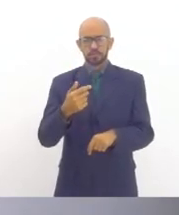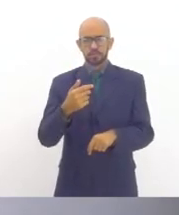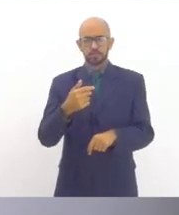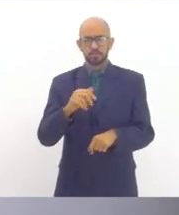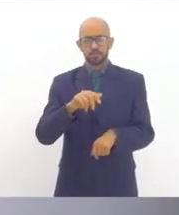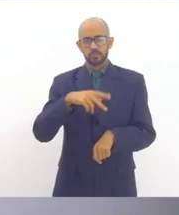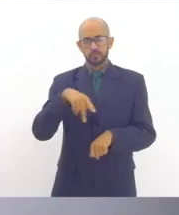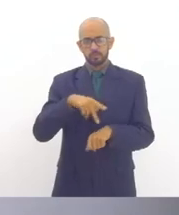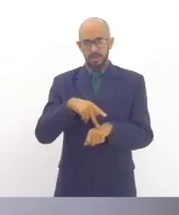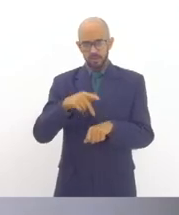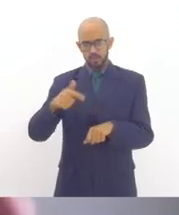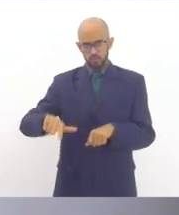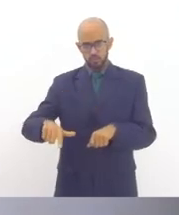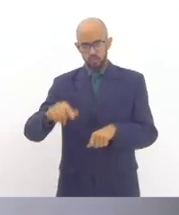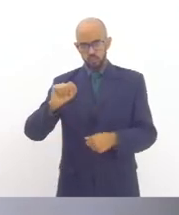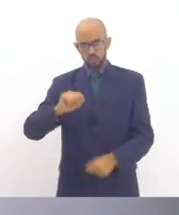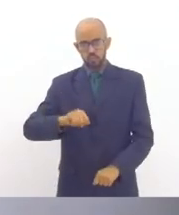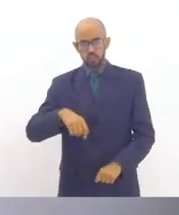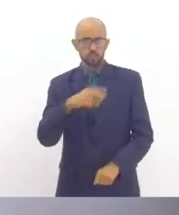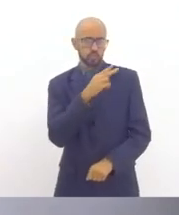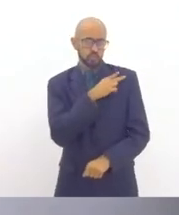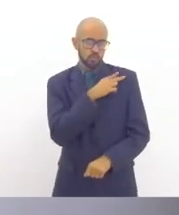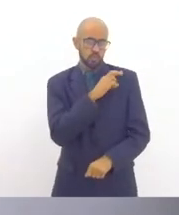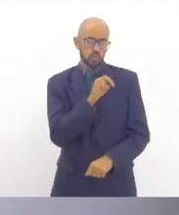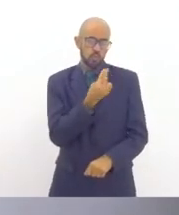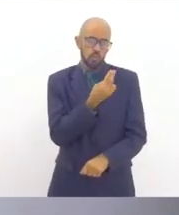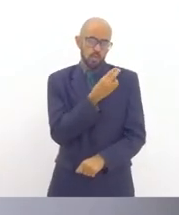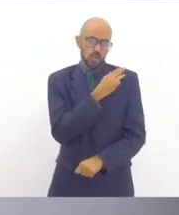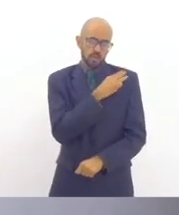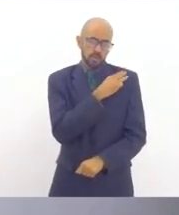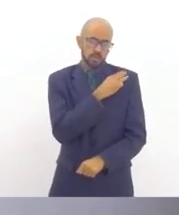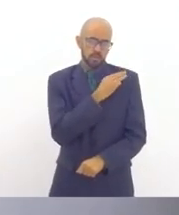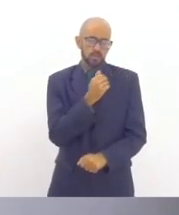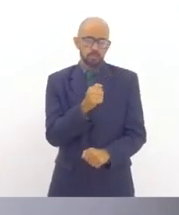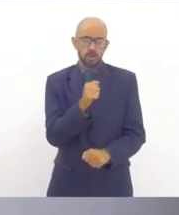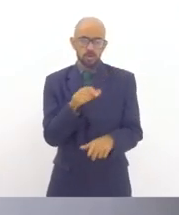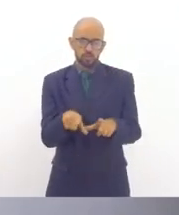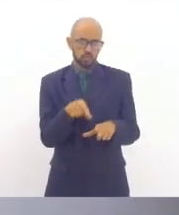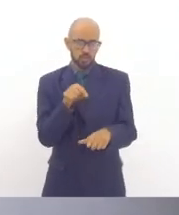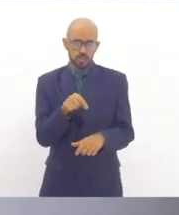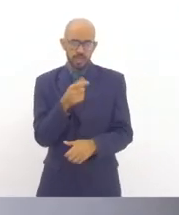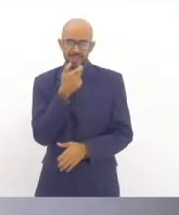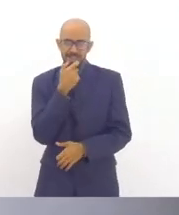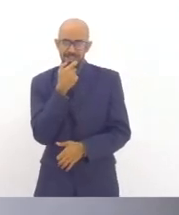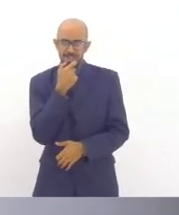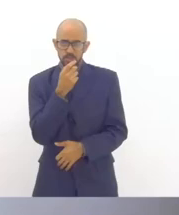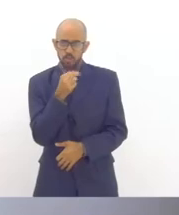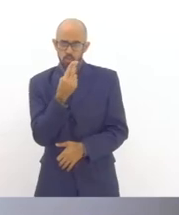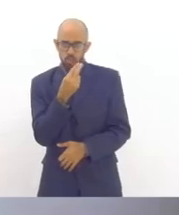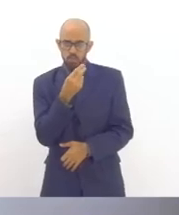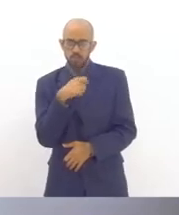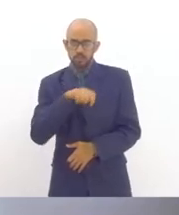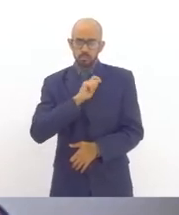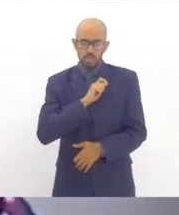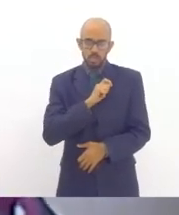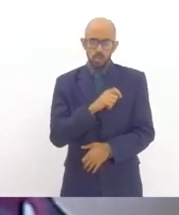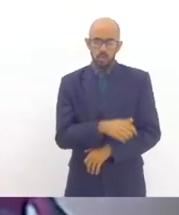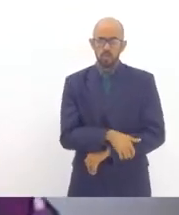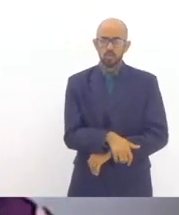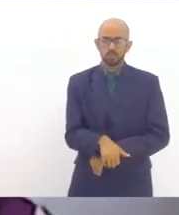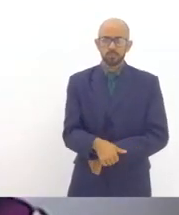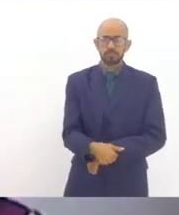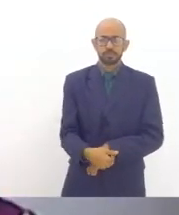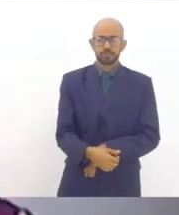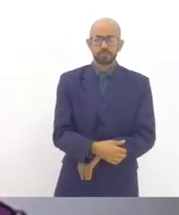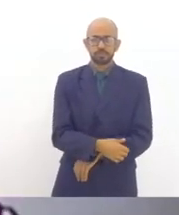terceiro ano, então o aluno pode escolher entre inglês e espanhol a partir do segundo ano, né?